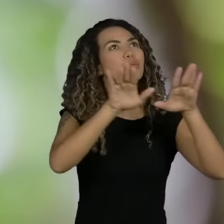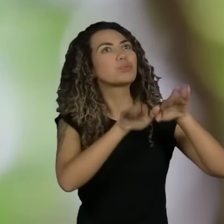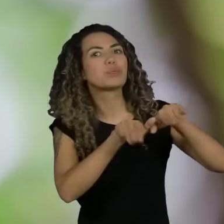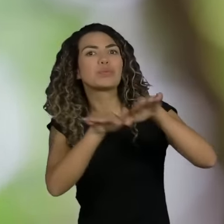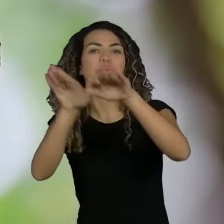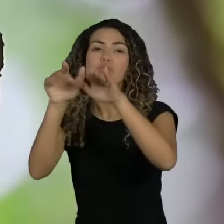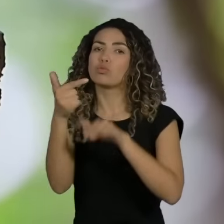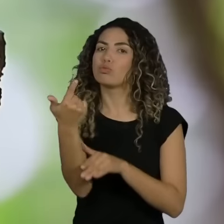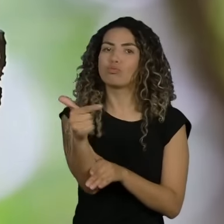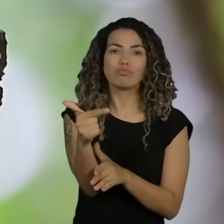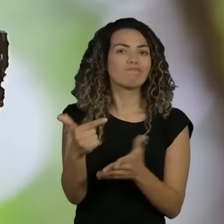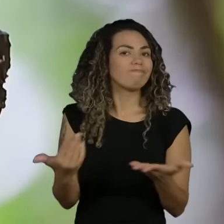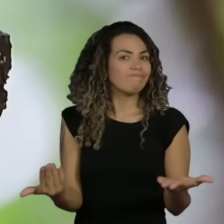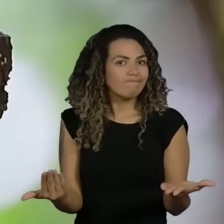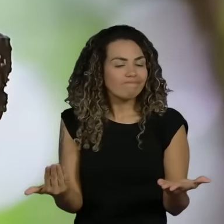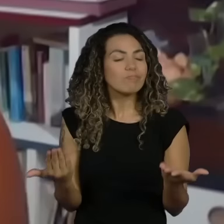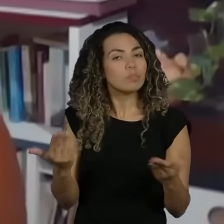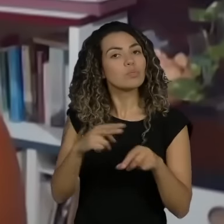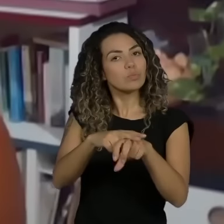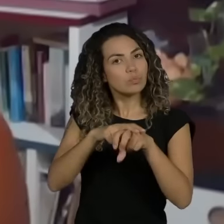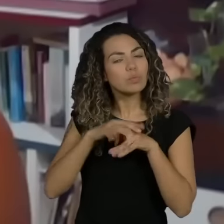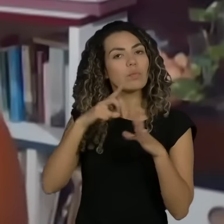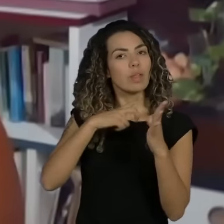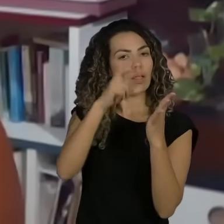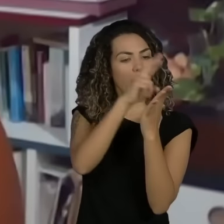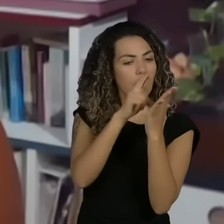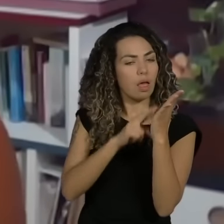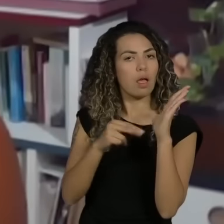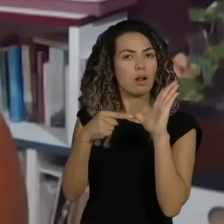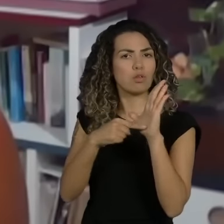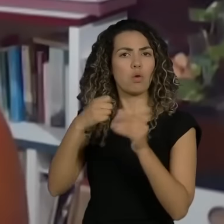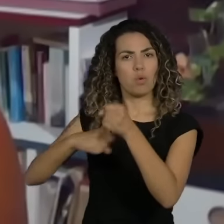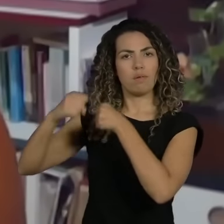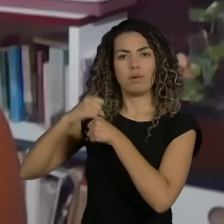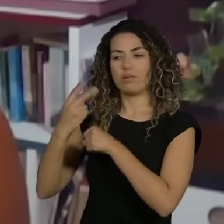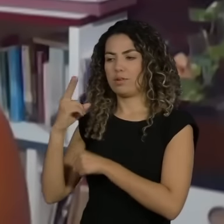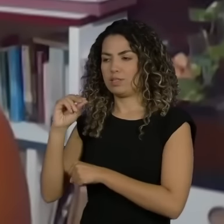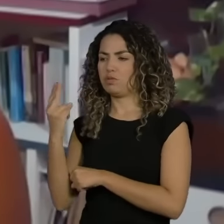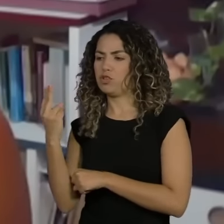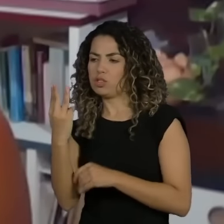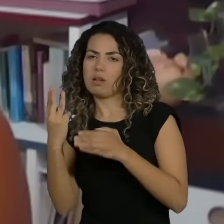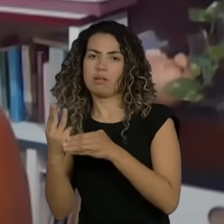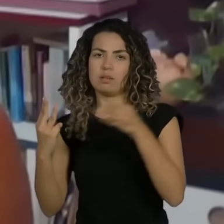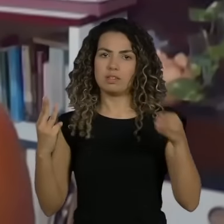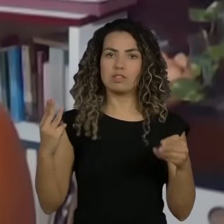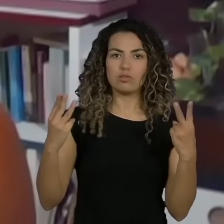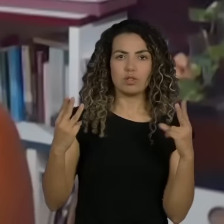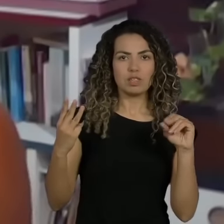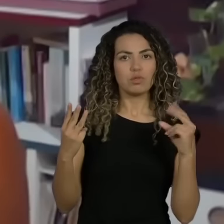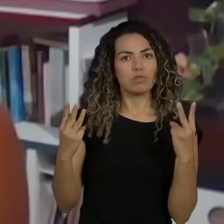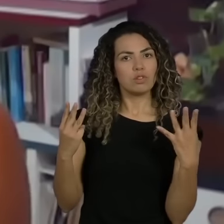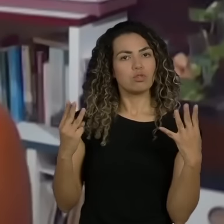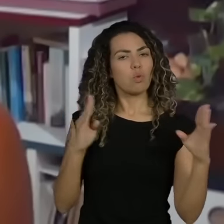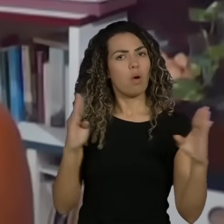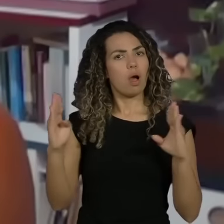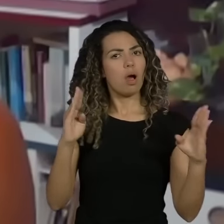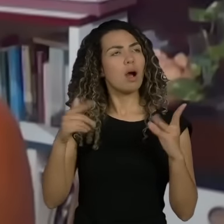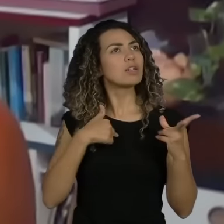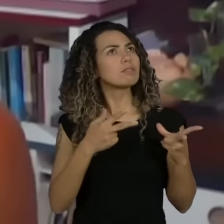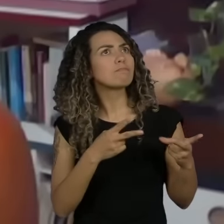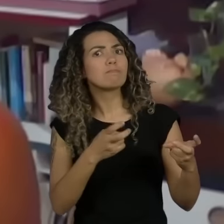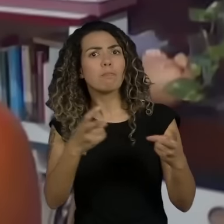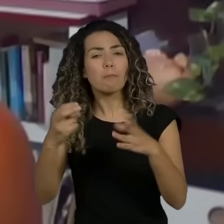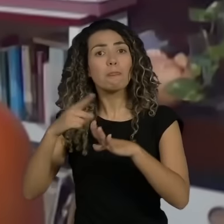também pelos relatos, né, de 2023, 2024, onde a gente observou mortes